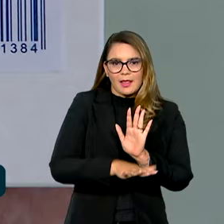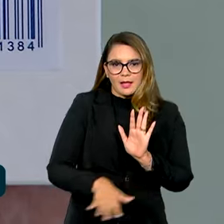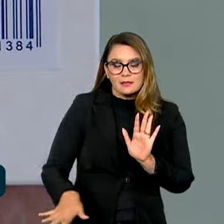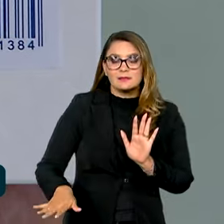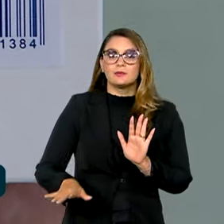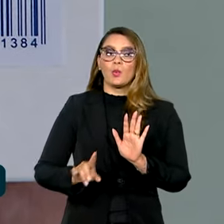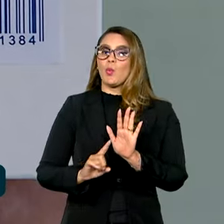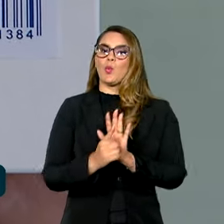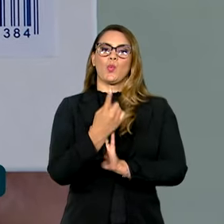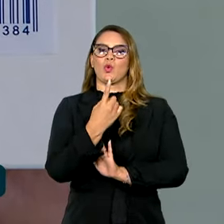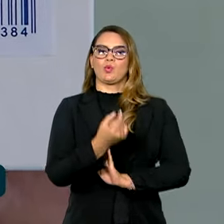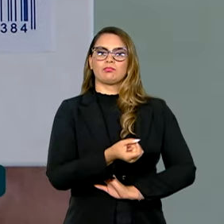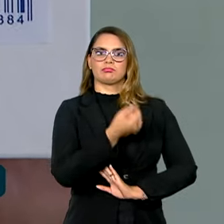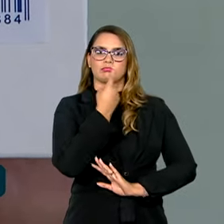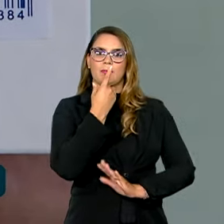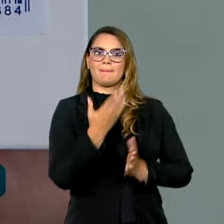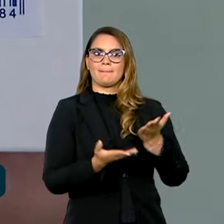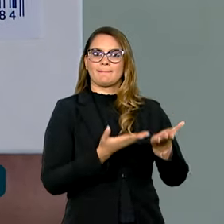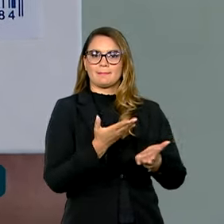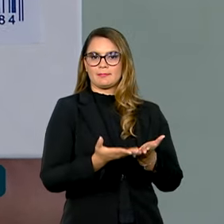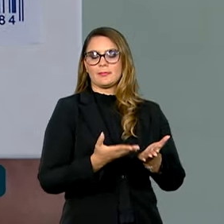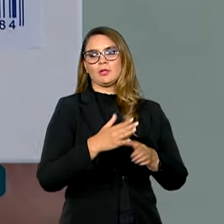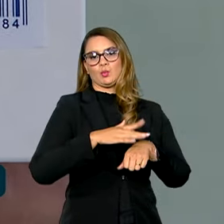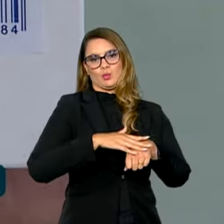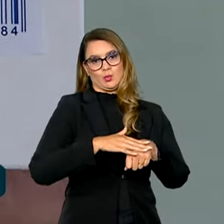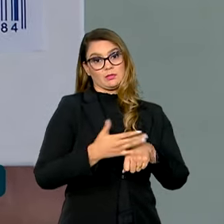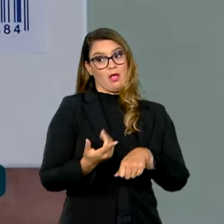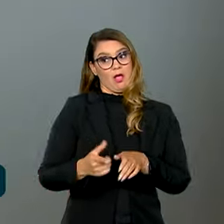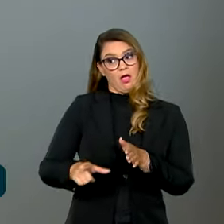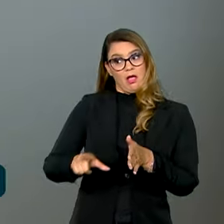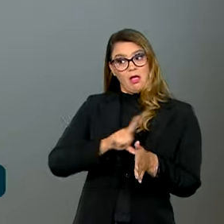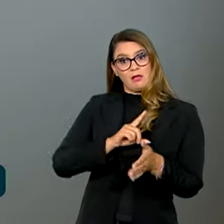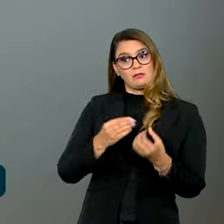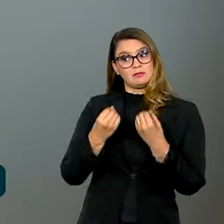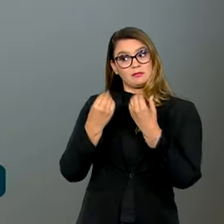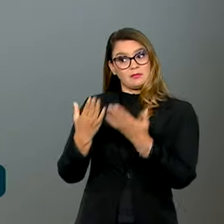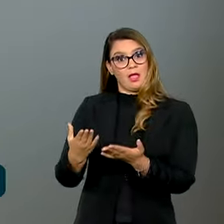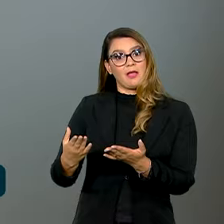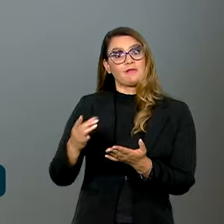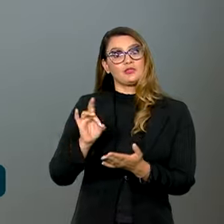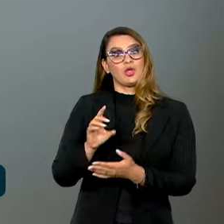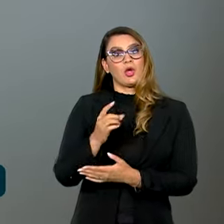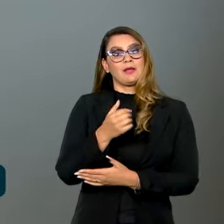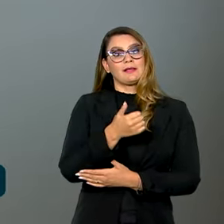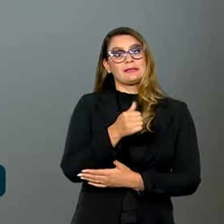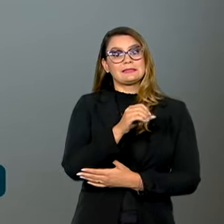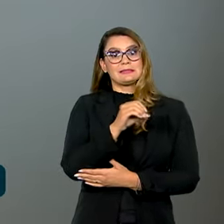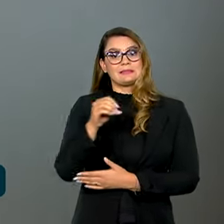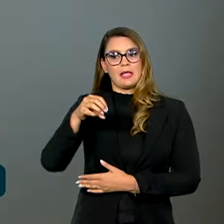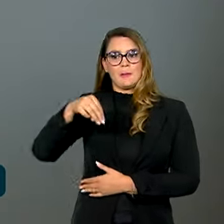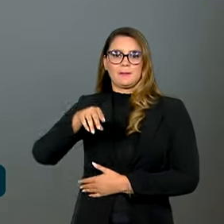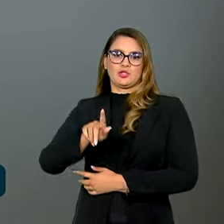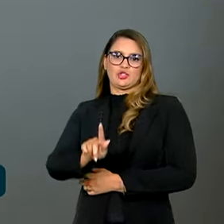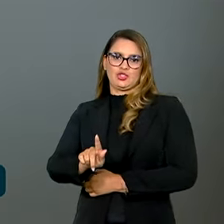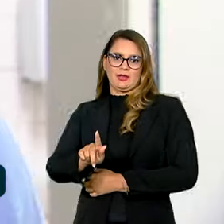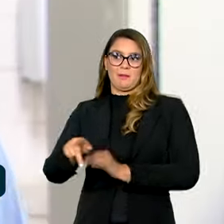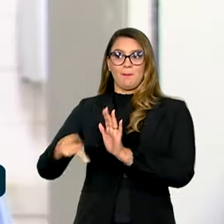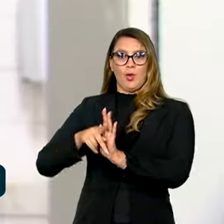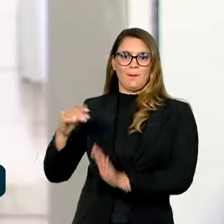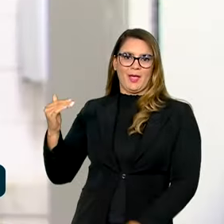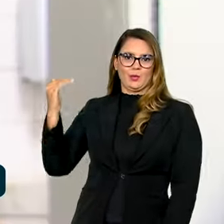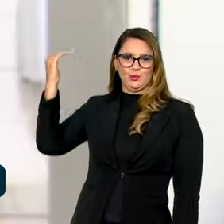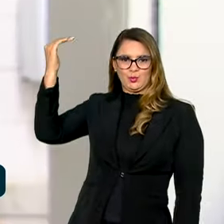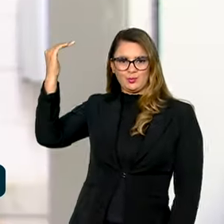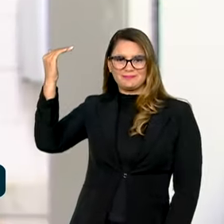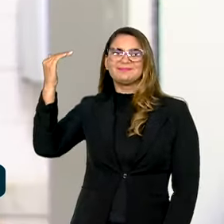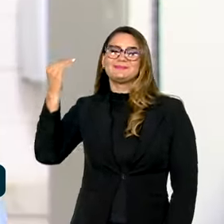fármaco, para o tratamento da doença era oferecido apenas na dosagem de 100 miligramas. Para adultos. A